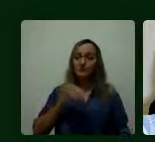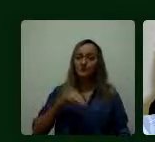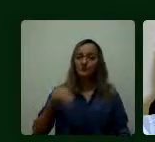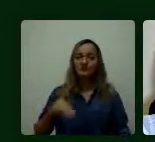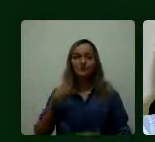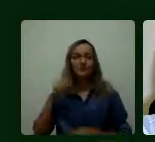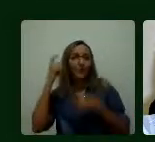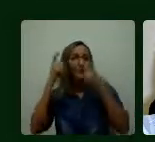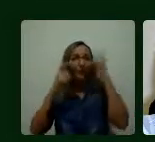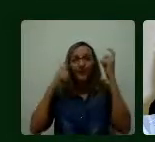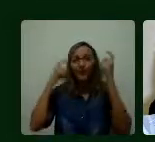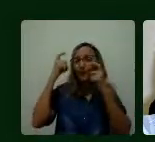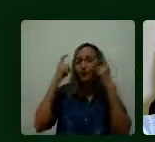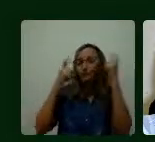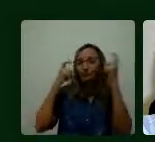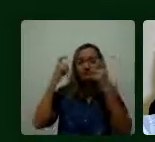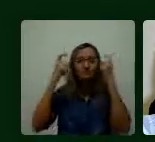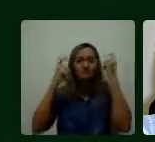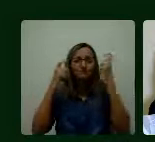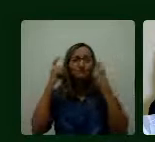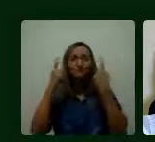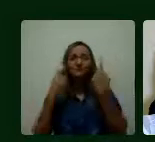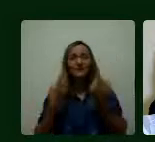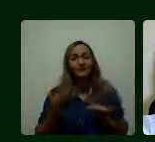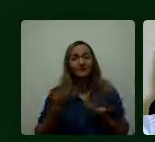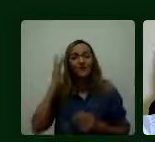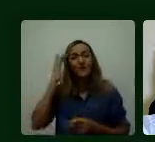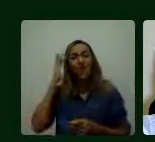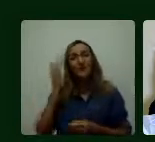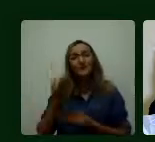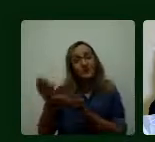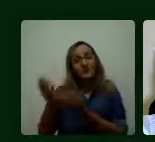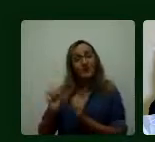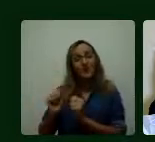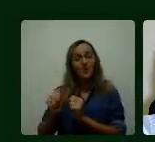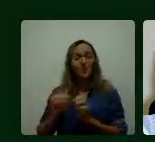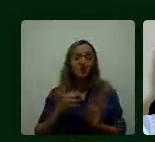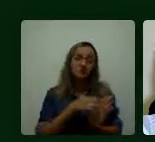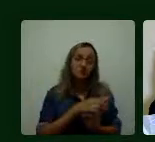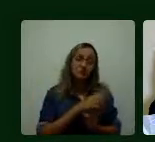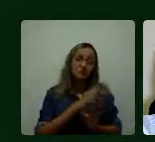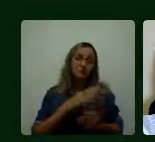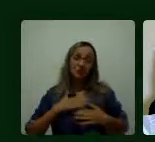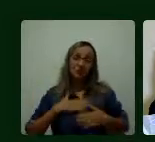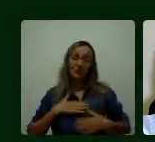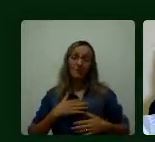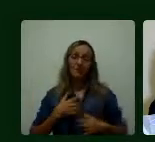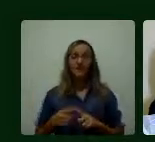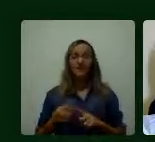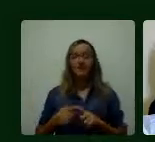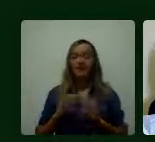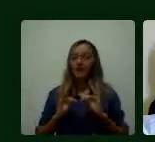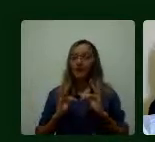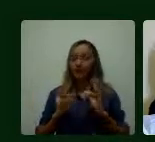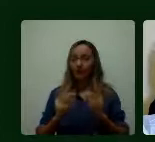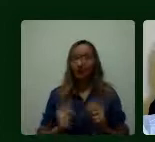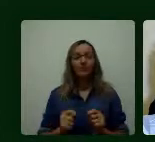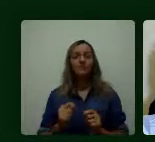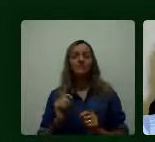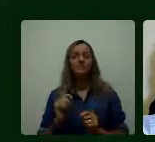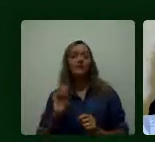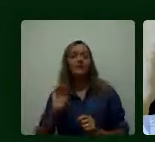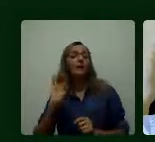essa facilidade de acesso e de orientação, tanto por parte dos mentores, como por parte dos participantes.